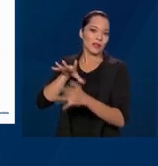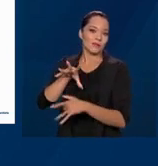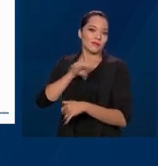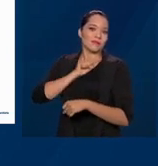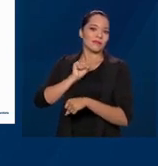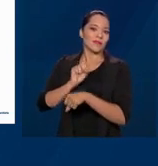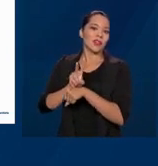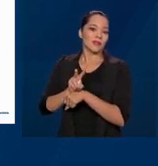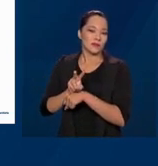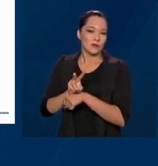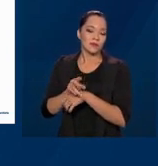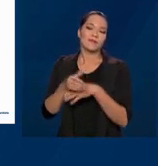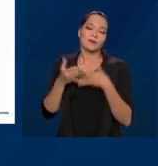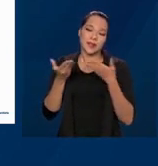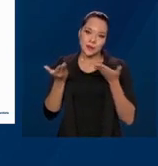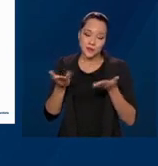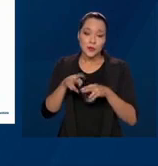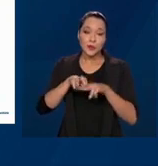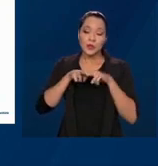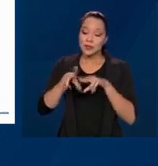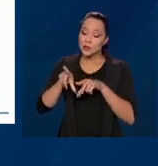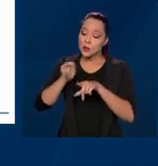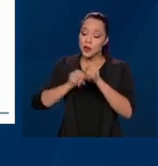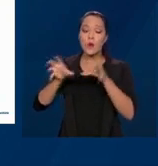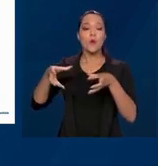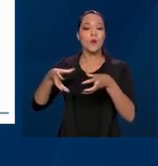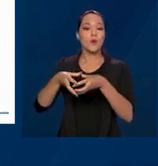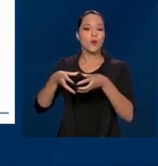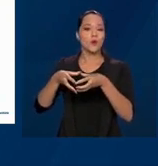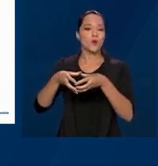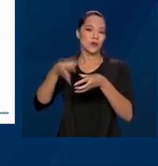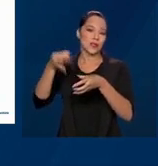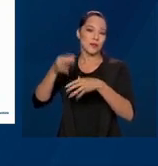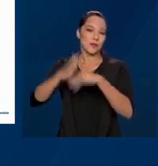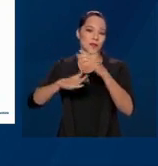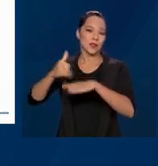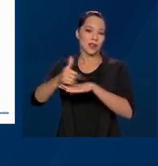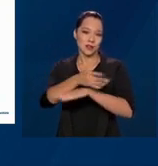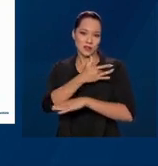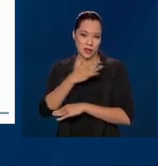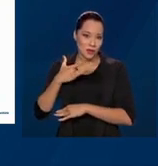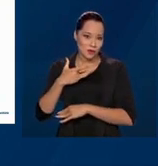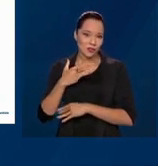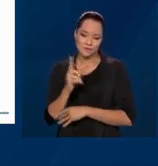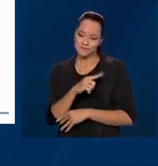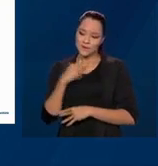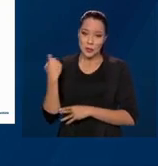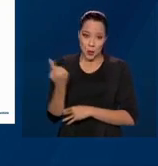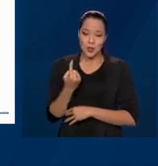que se selecionou os profissionais de saúde e nós, na nossa avaliação, concordamos com isso.